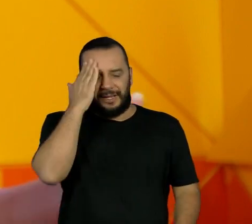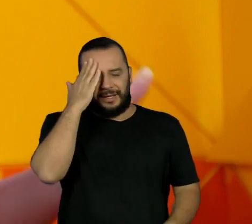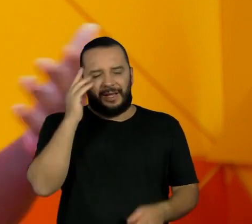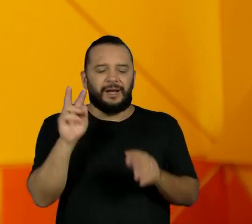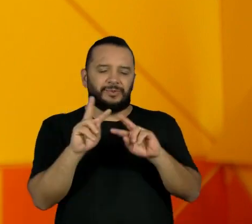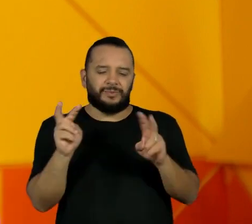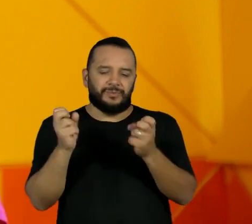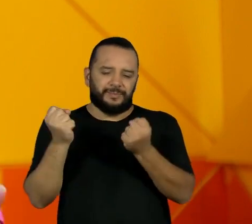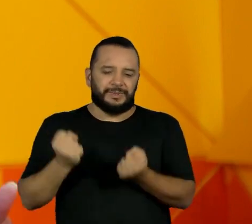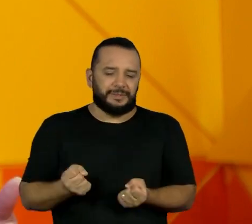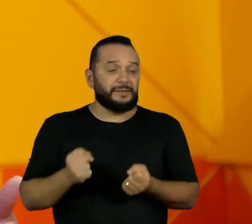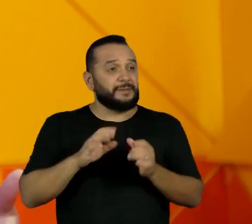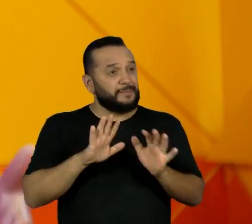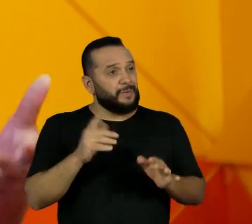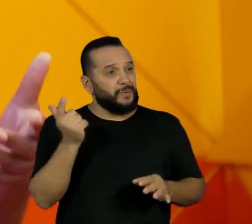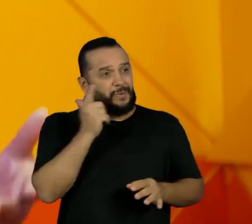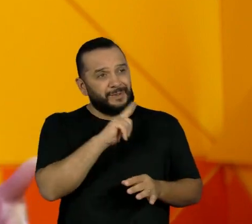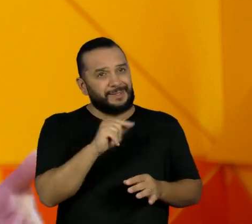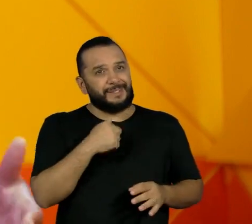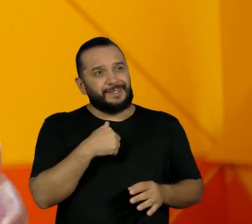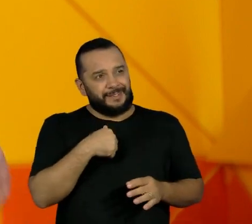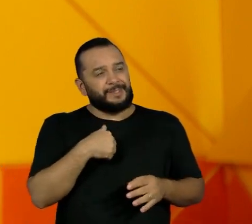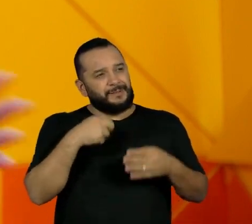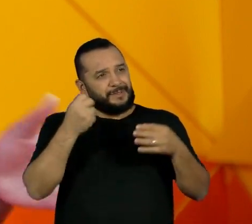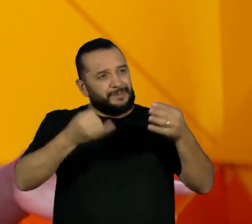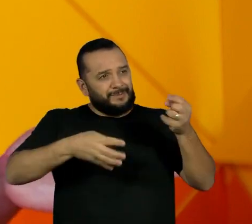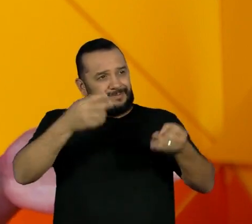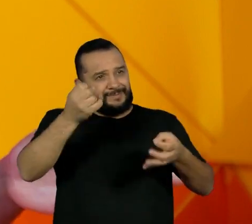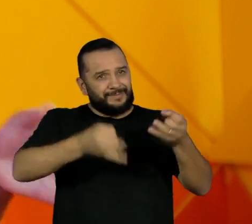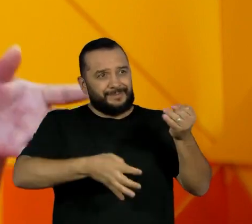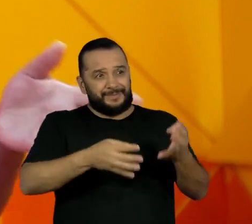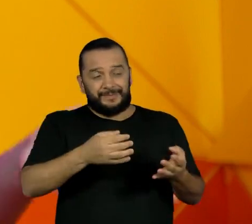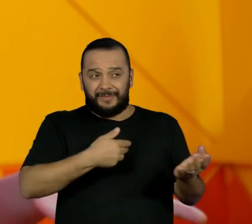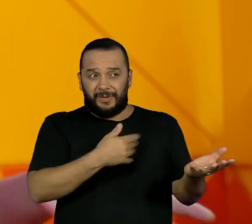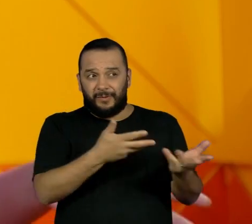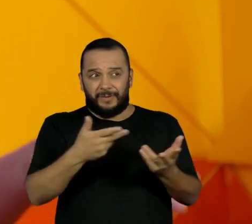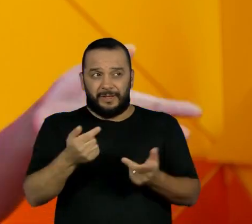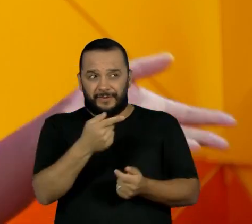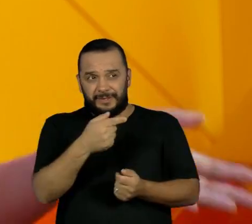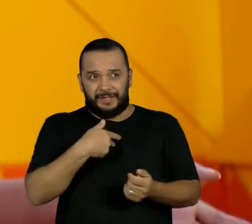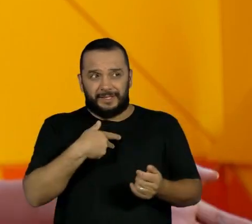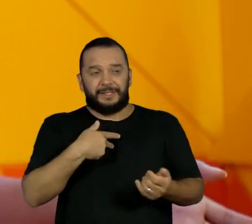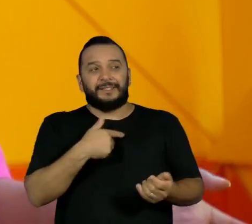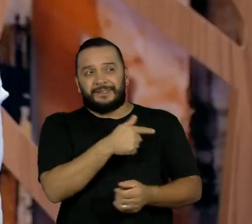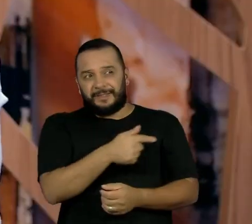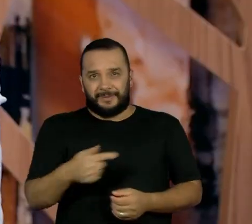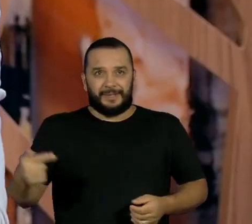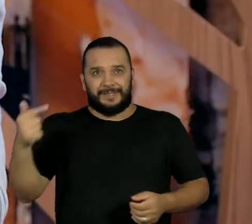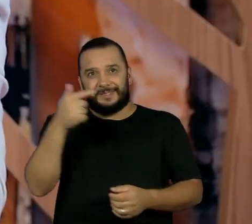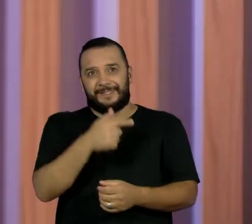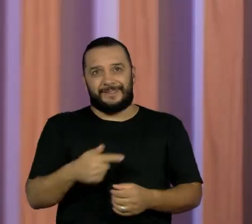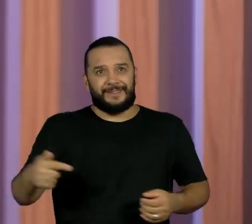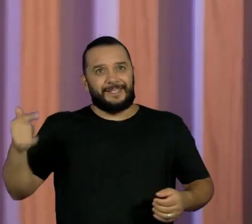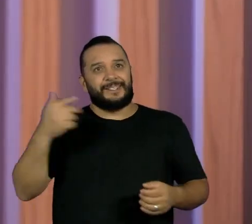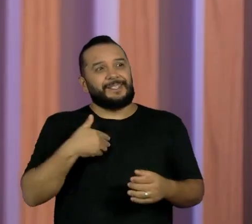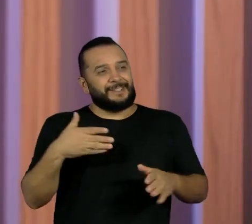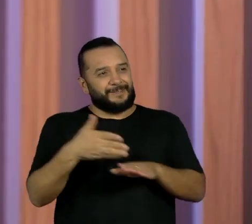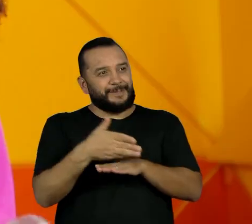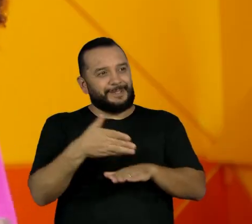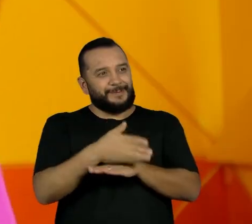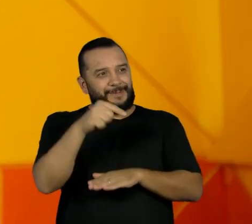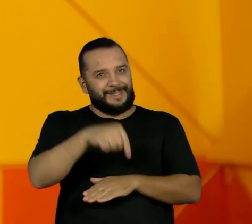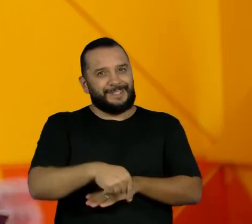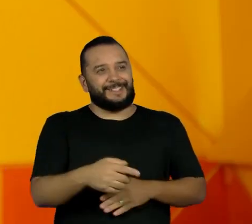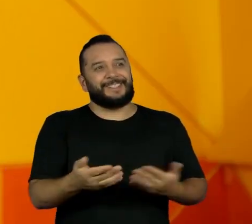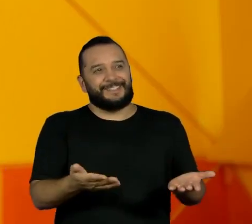assuntos, a condução que a gente conseguiu dar foi exemplar. Fora que eu vou convidar vocês toda semana para vocês me elogiarem. Sempre!